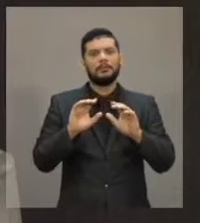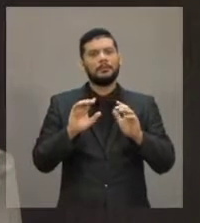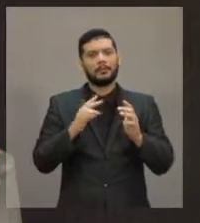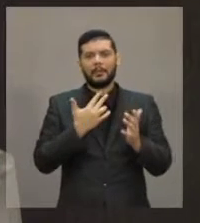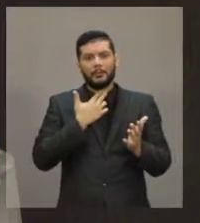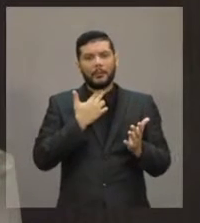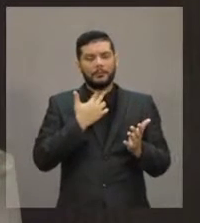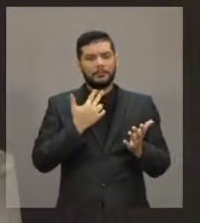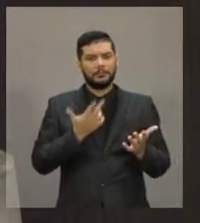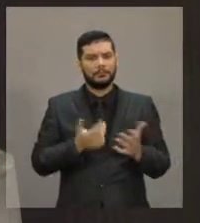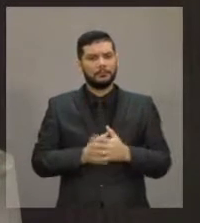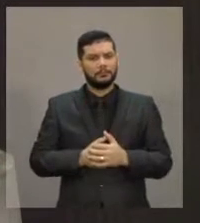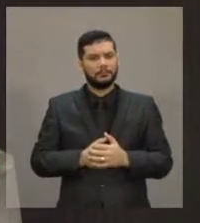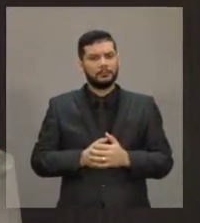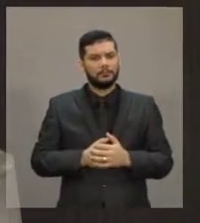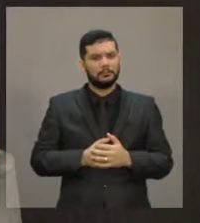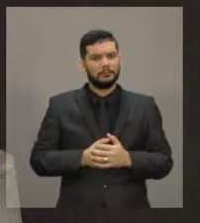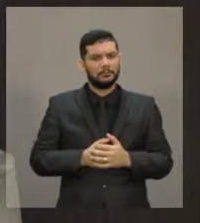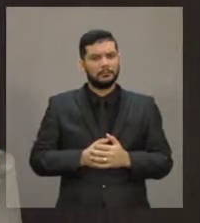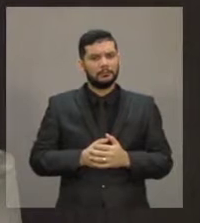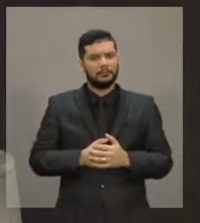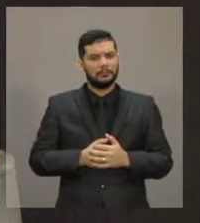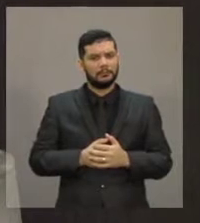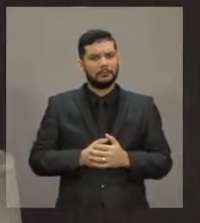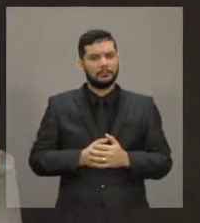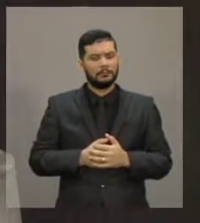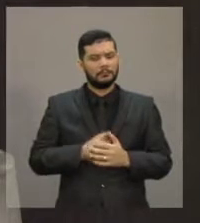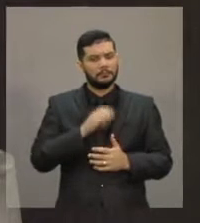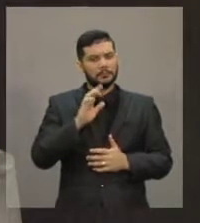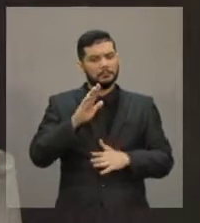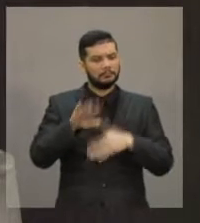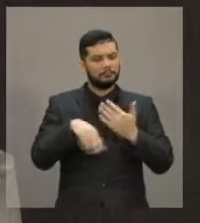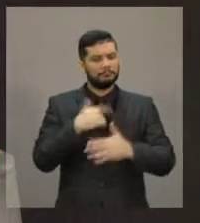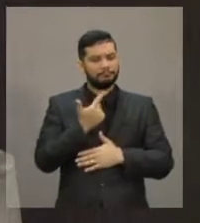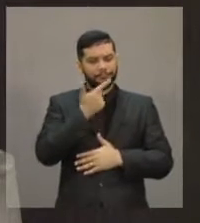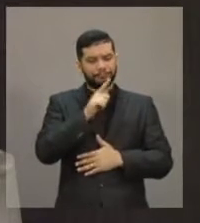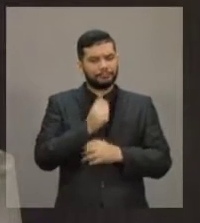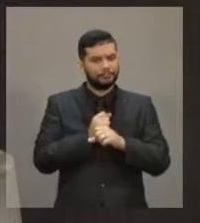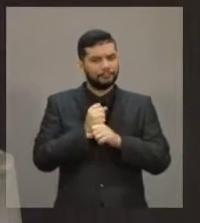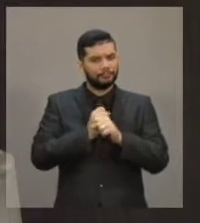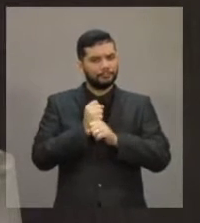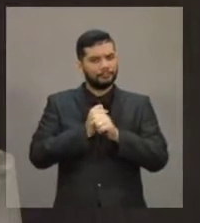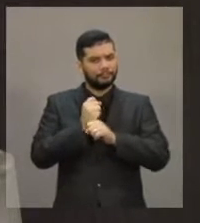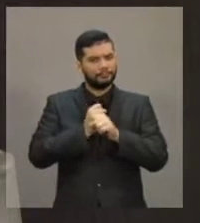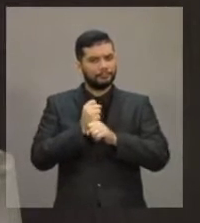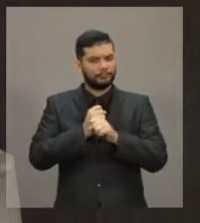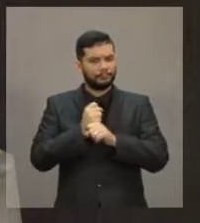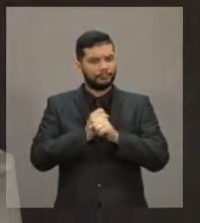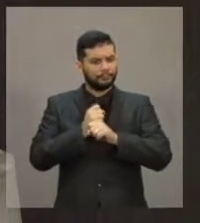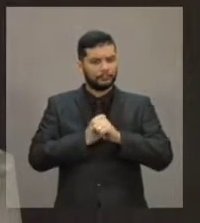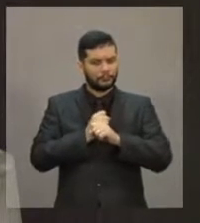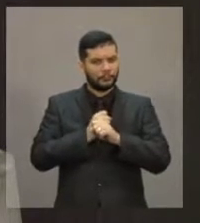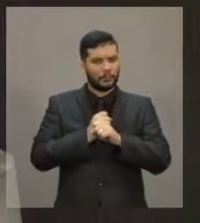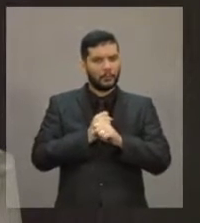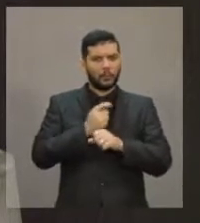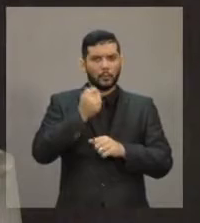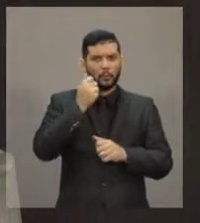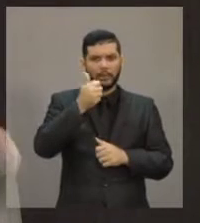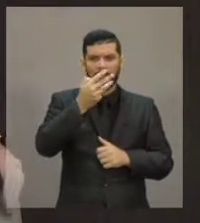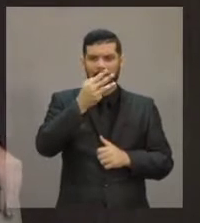esses princípios de mais de 300 anos. De forma muito consciente,